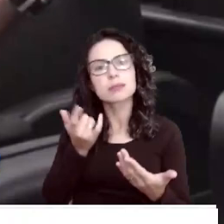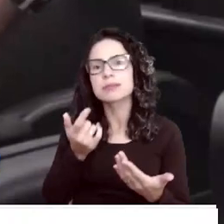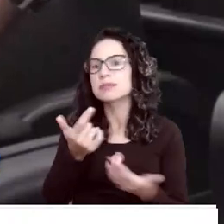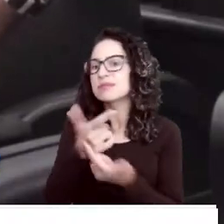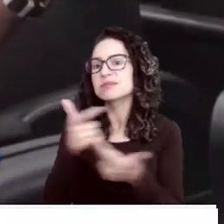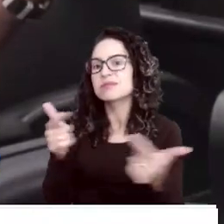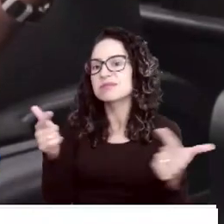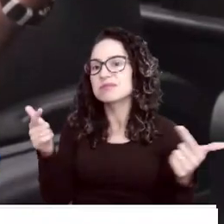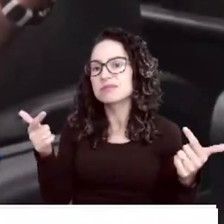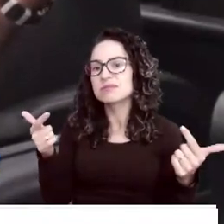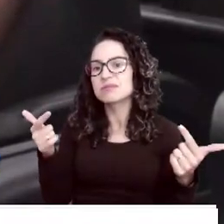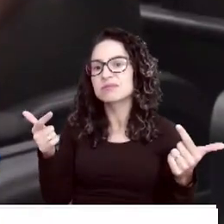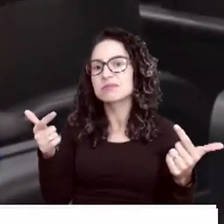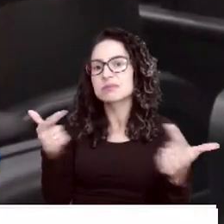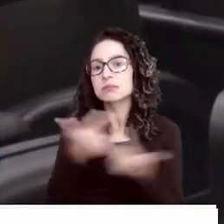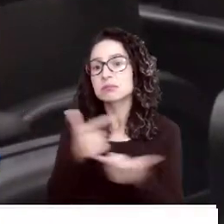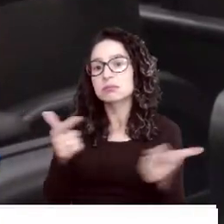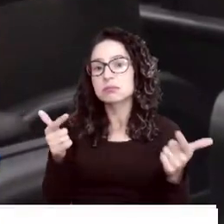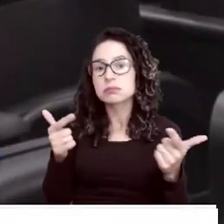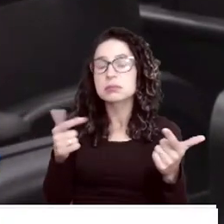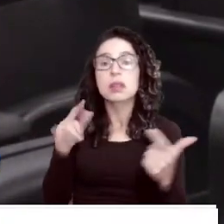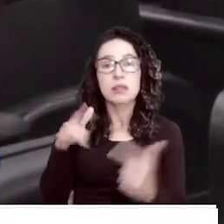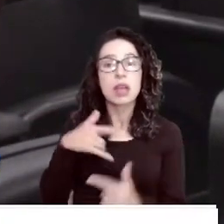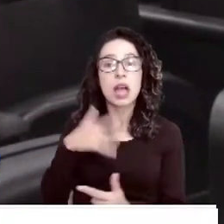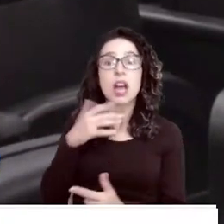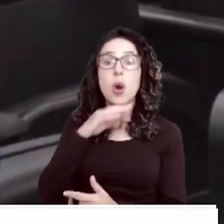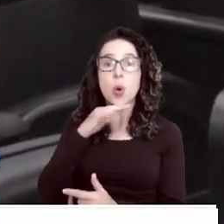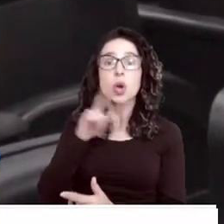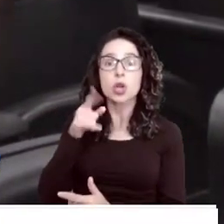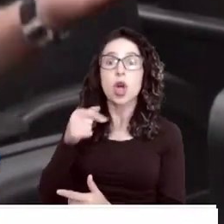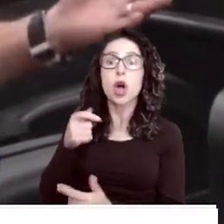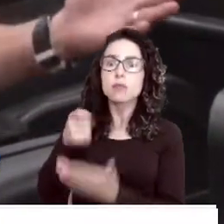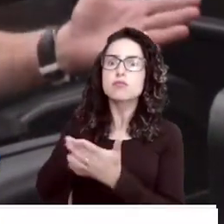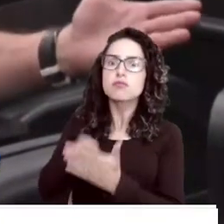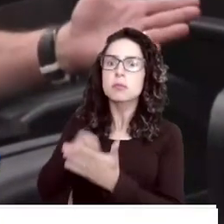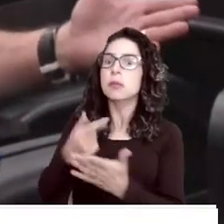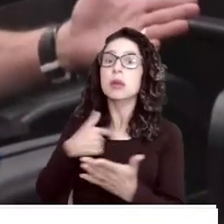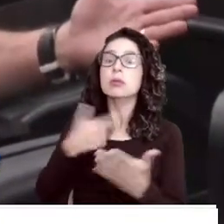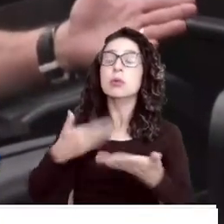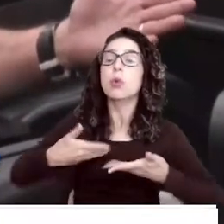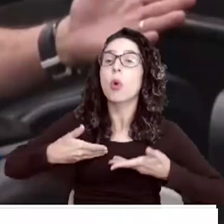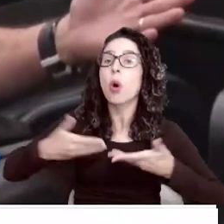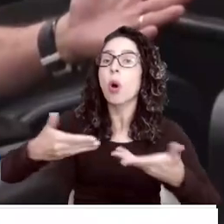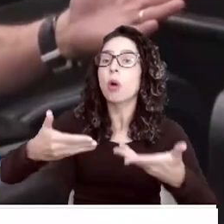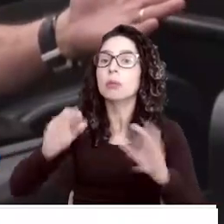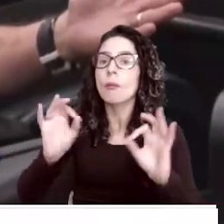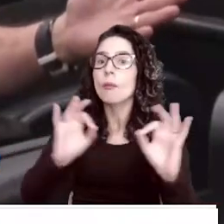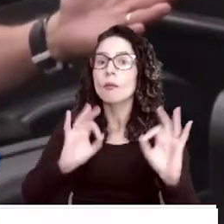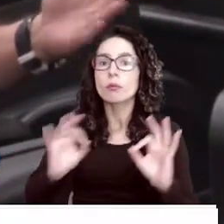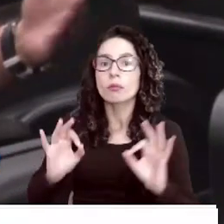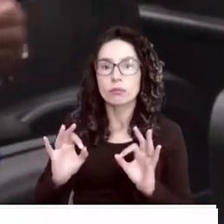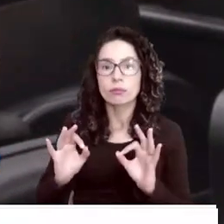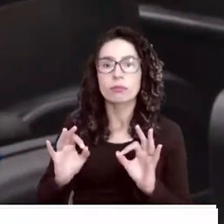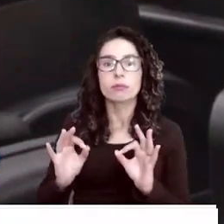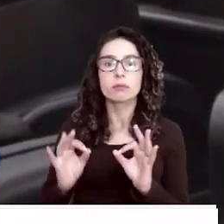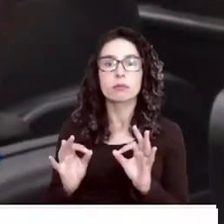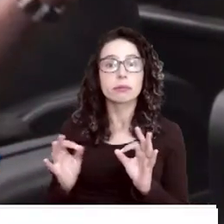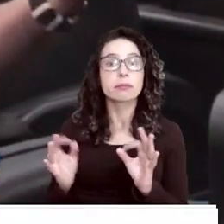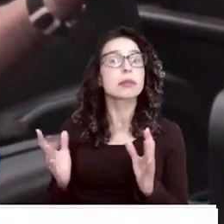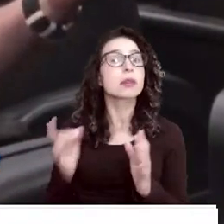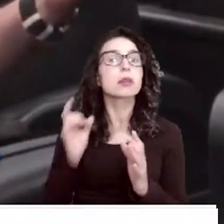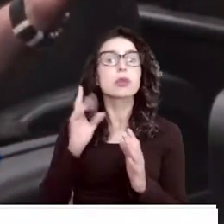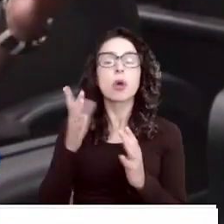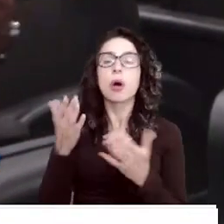não tem isso. Às vezes acha ruim da gente bater, mas nós não participamos de nada disso, né? Então é apenas